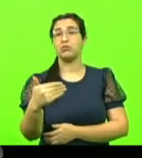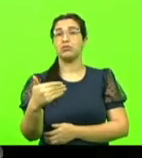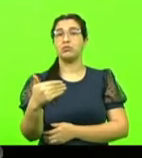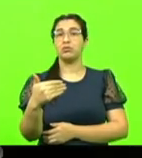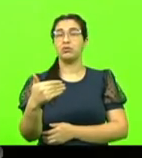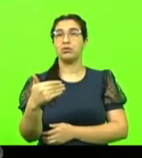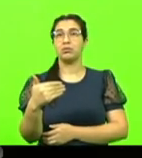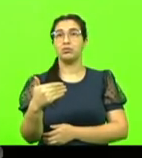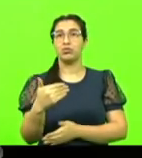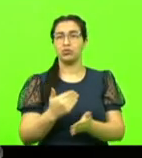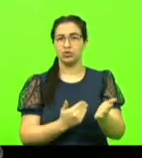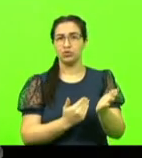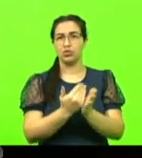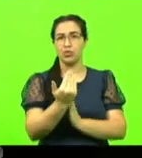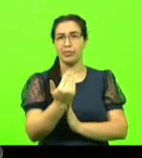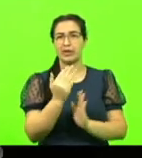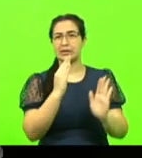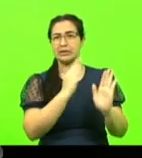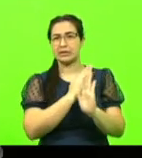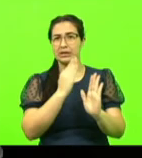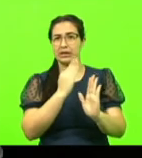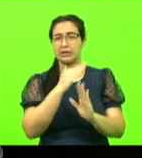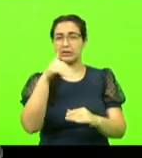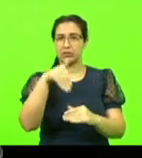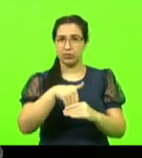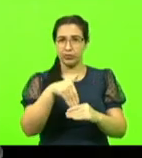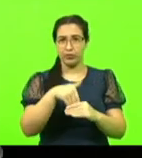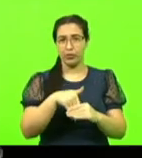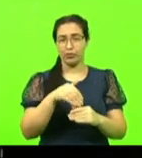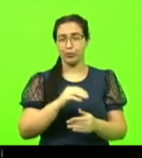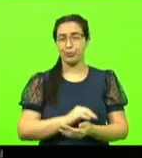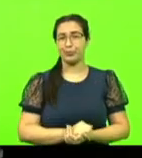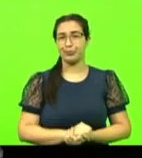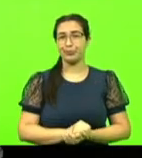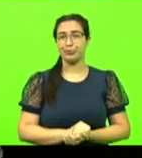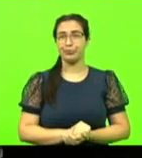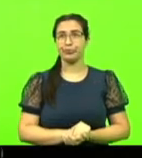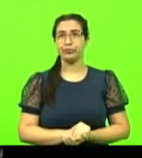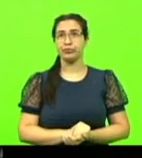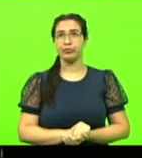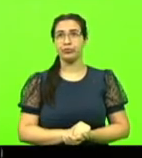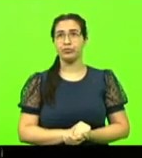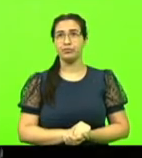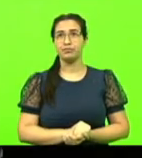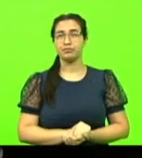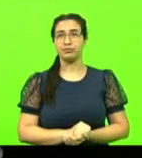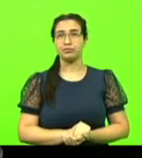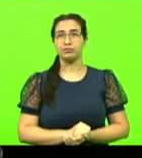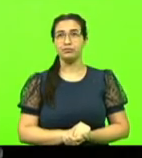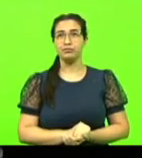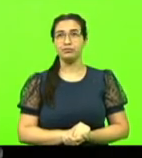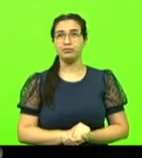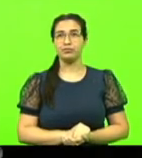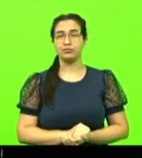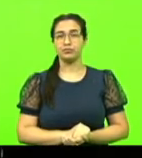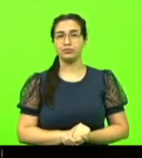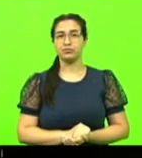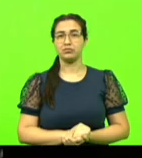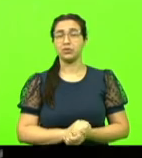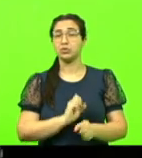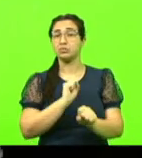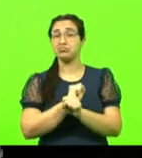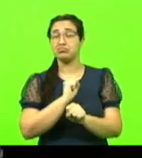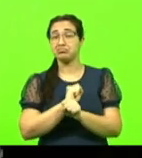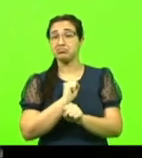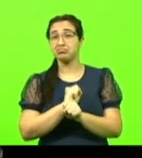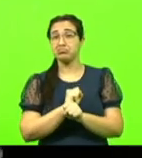passaria direto para análise e para o voto. Enfim, eu fico no aguardo de uma